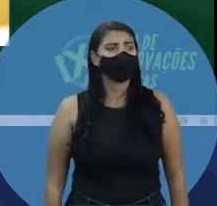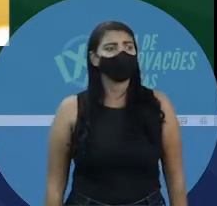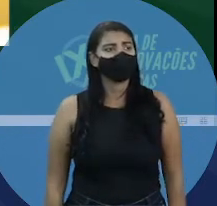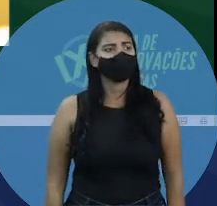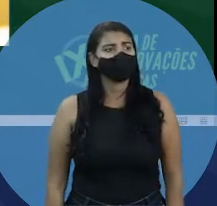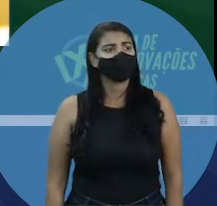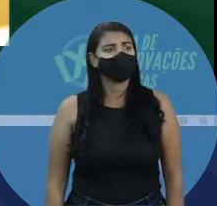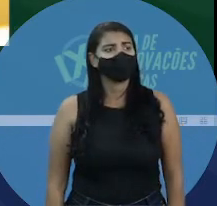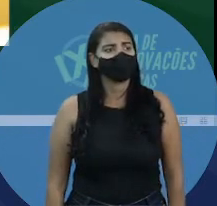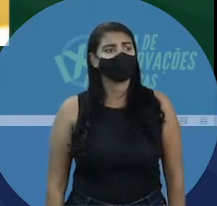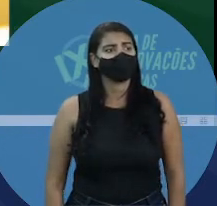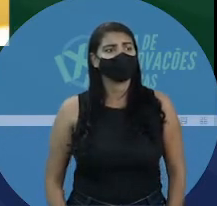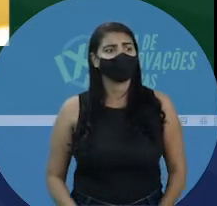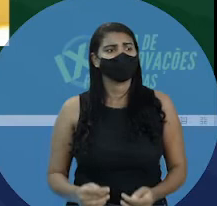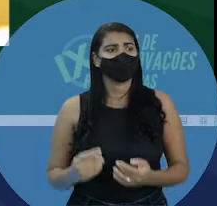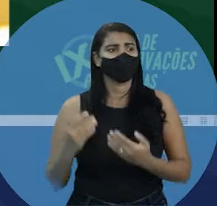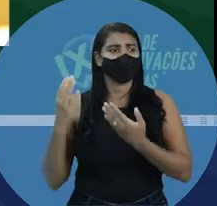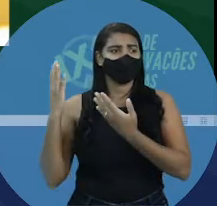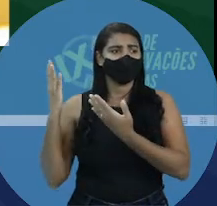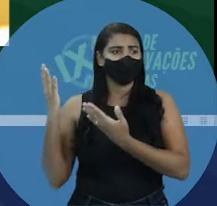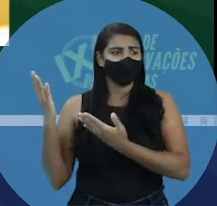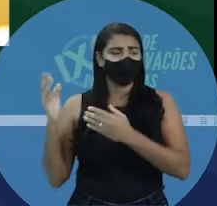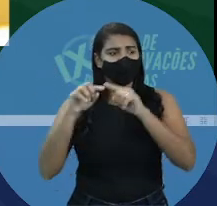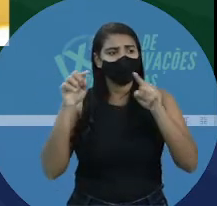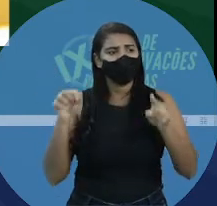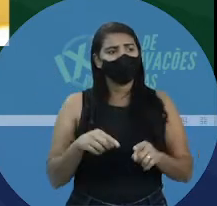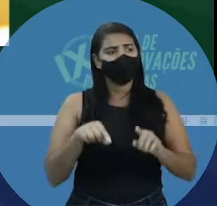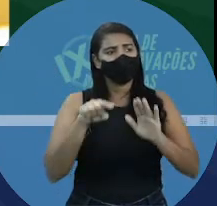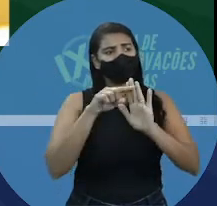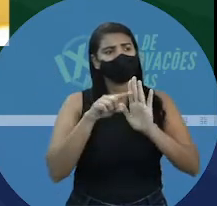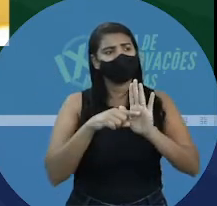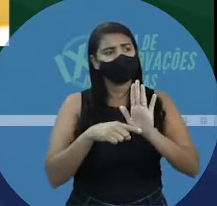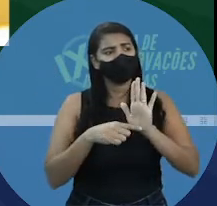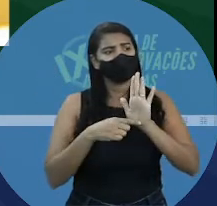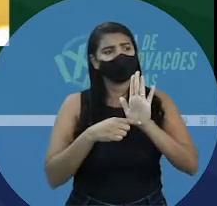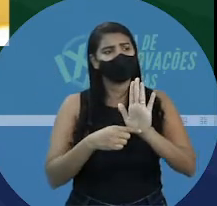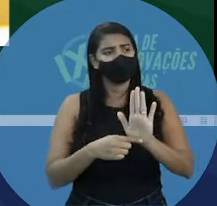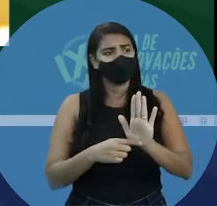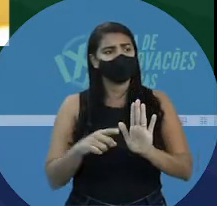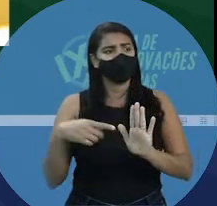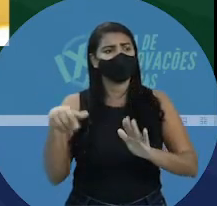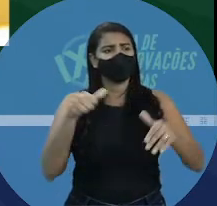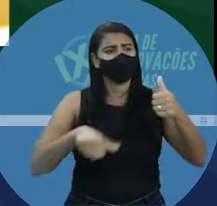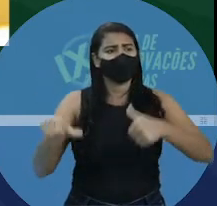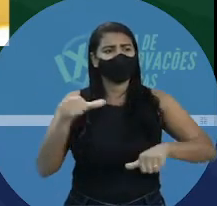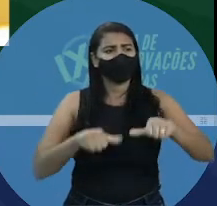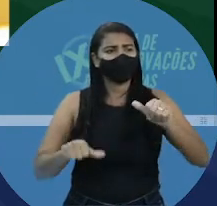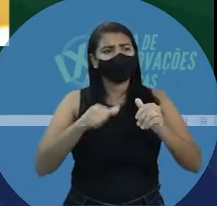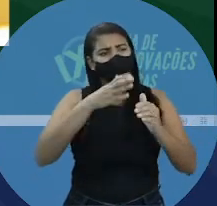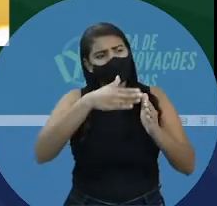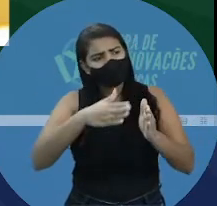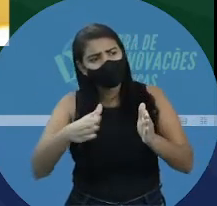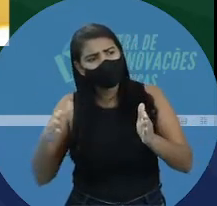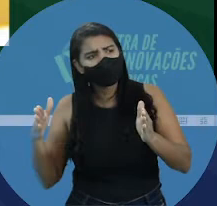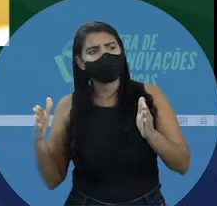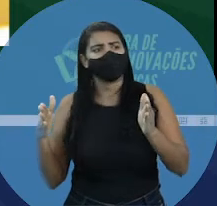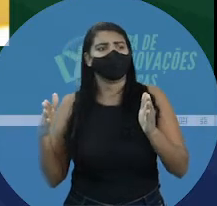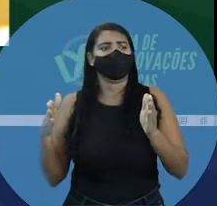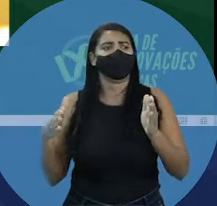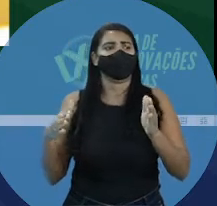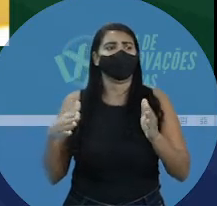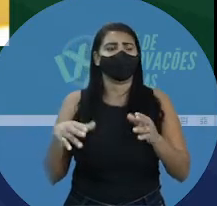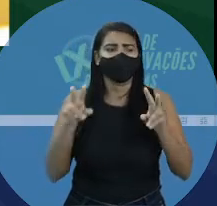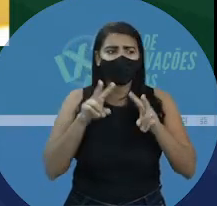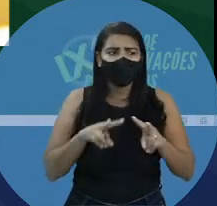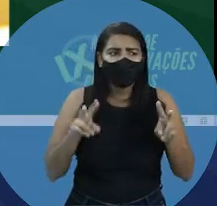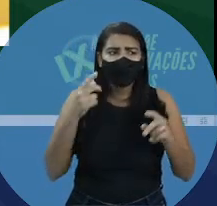Então, a culminância desse projeto foi justamente a gente colocar, né, depois de avaliar todos esses aspectos e verificar que realmente